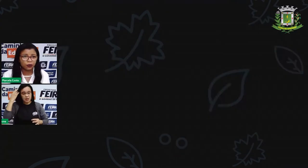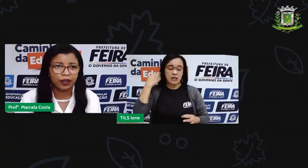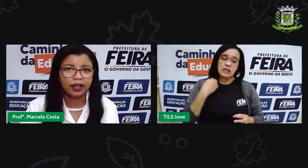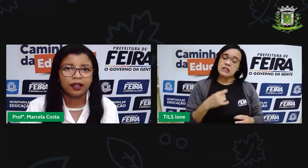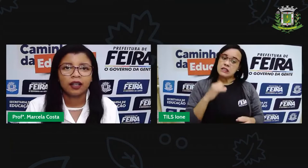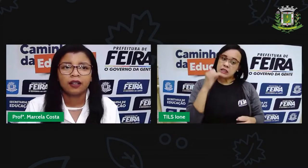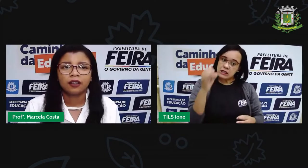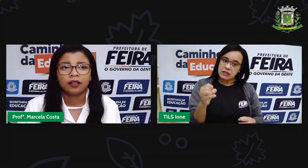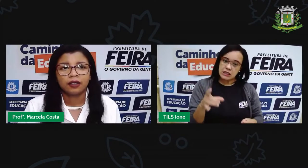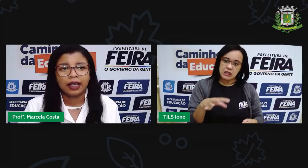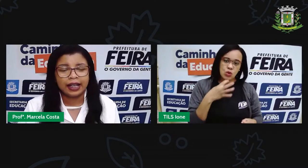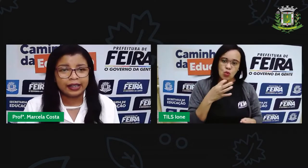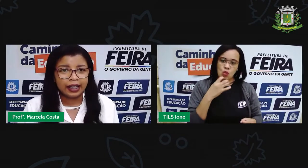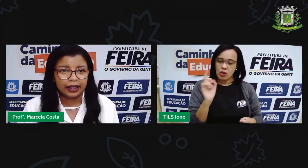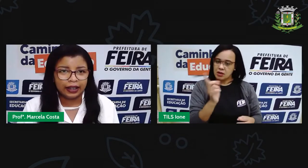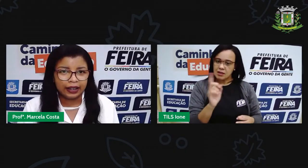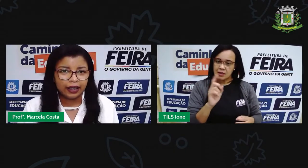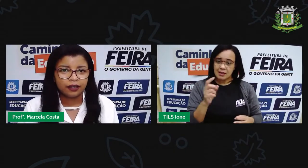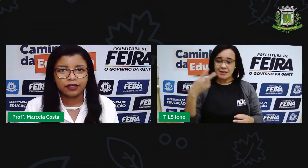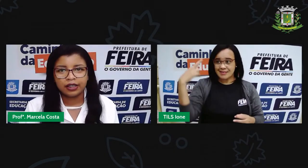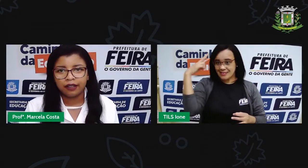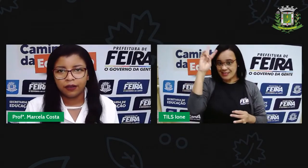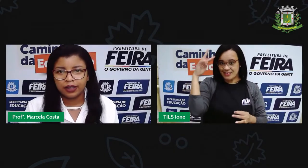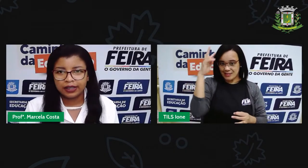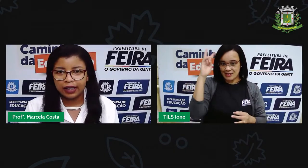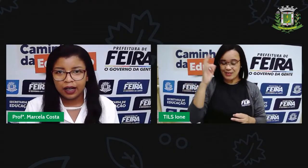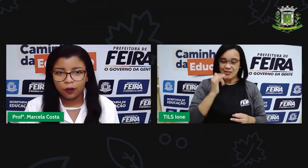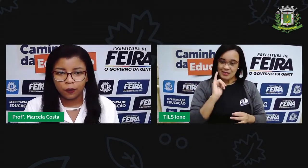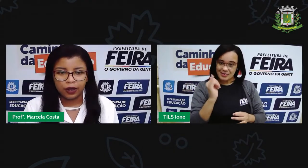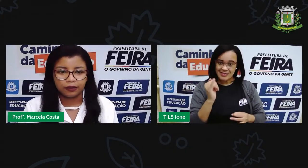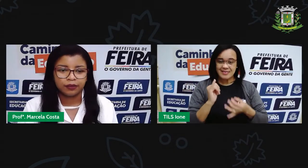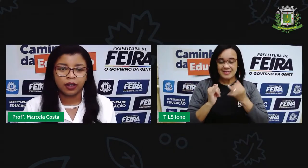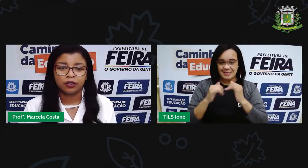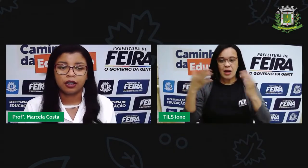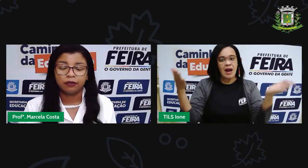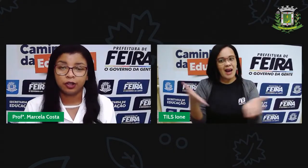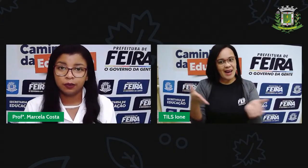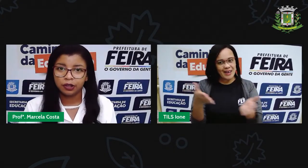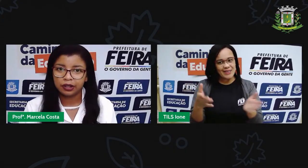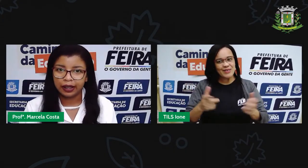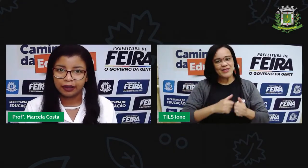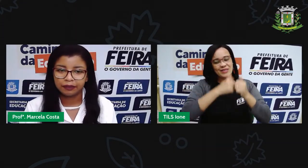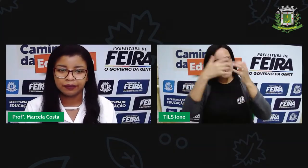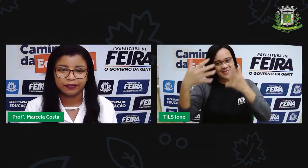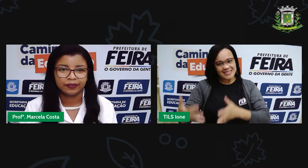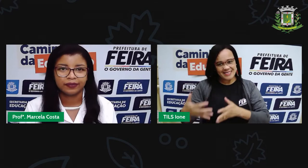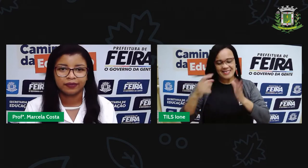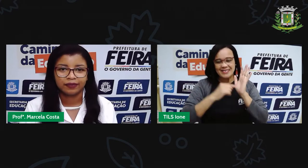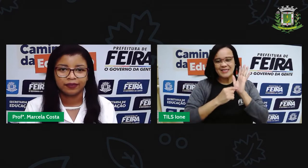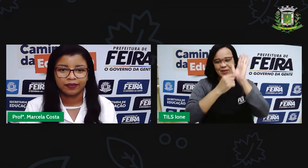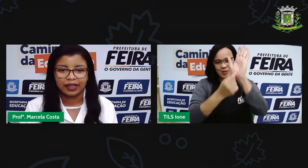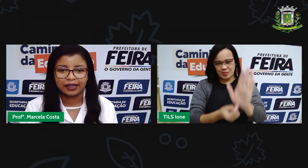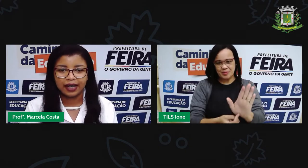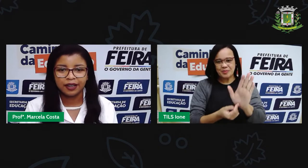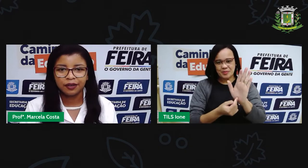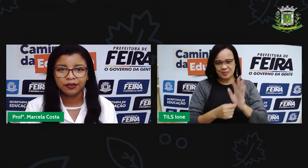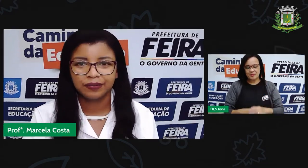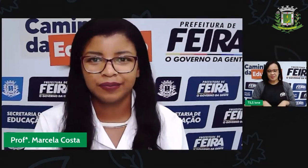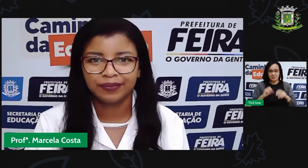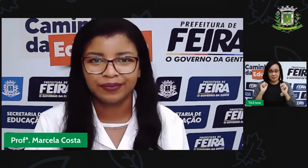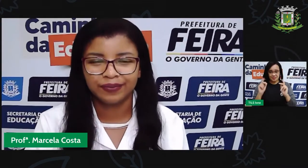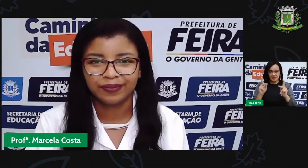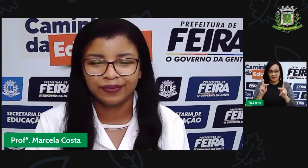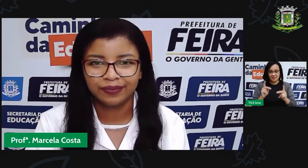essa história, essa lenda, você vai conhecer agora, que eu já vou te mostrar.